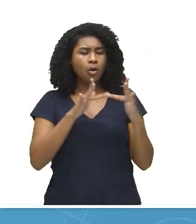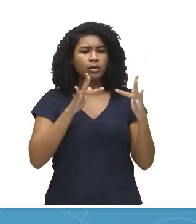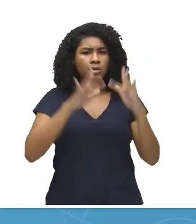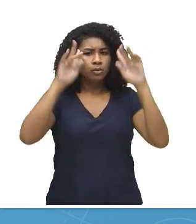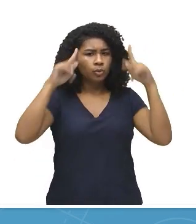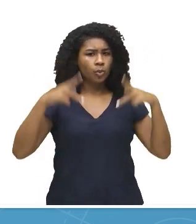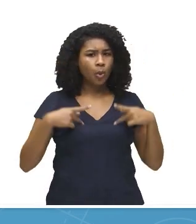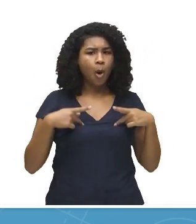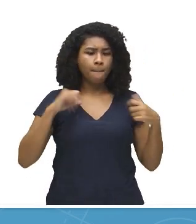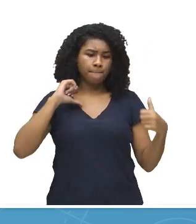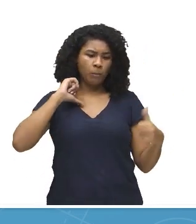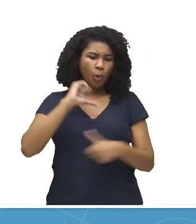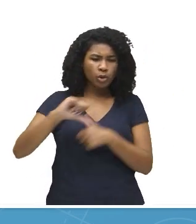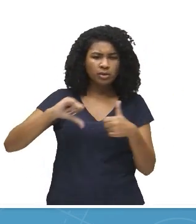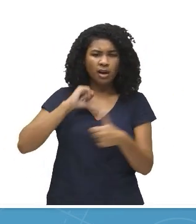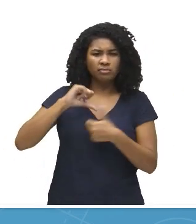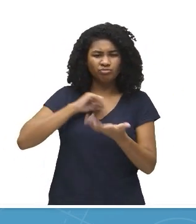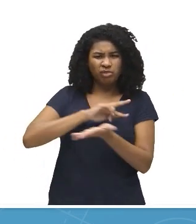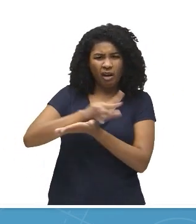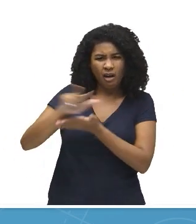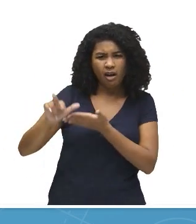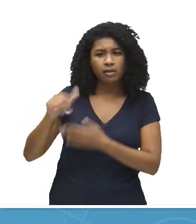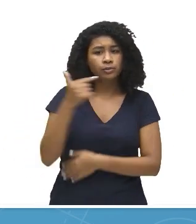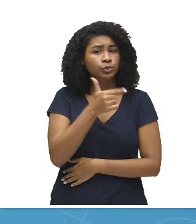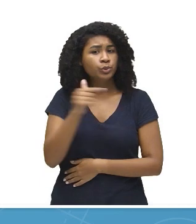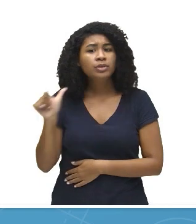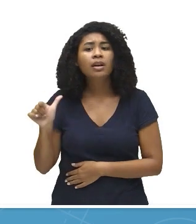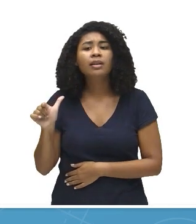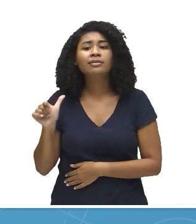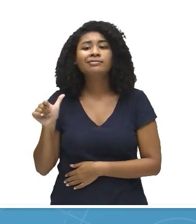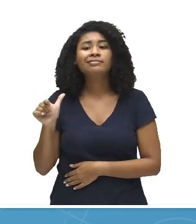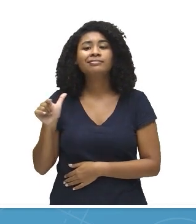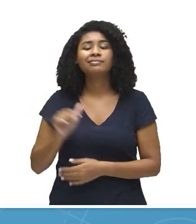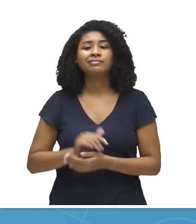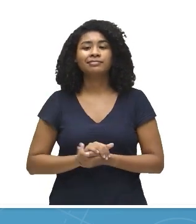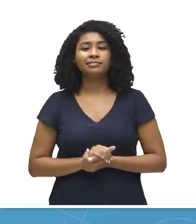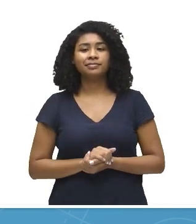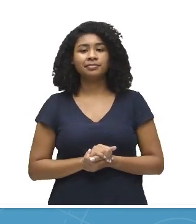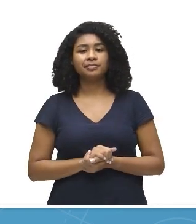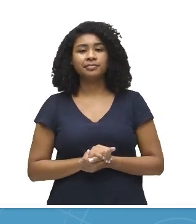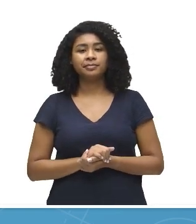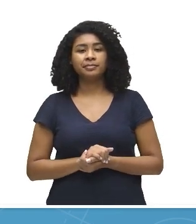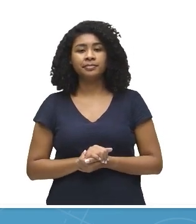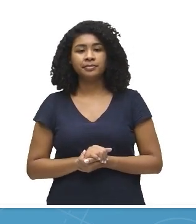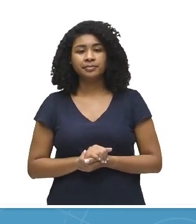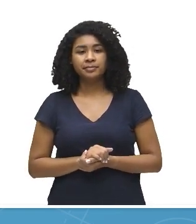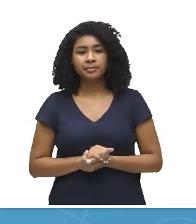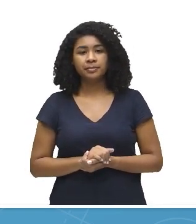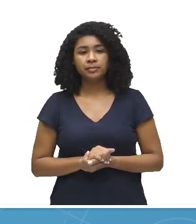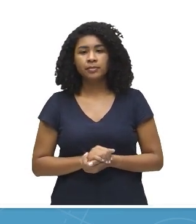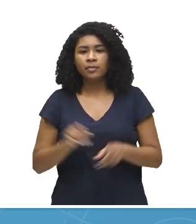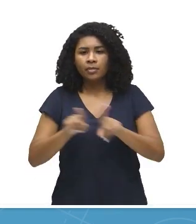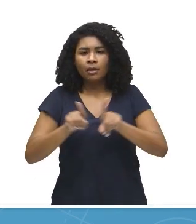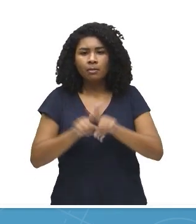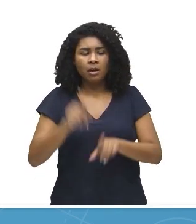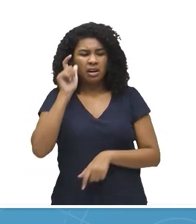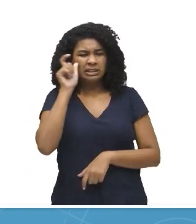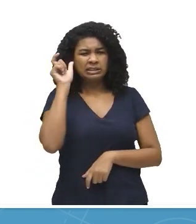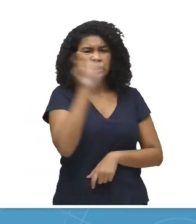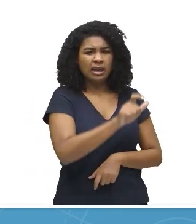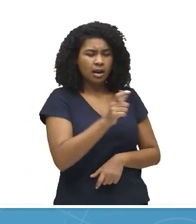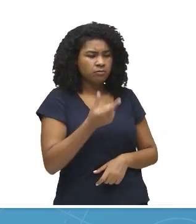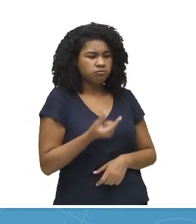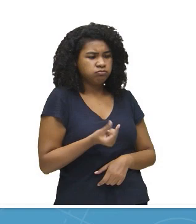Ela não tem aqui, olha, por exemplo, a nossa presença, né? A presença do homem e também não vai considerar o